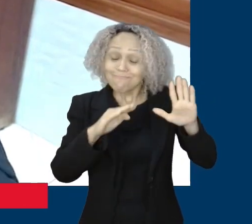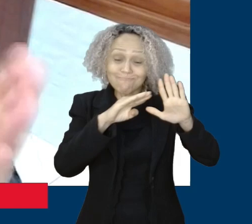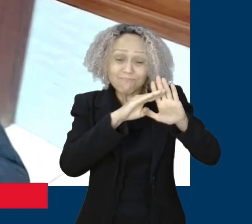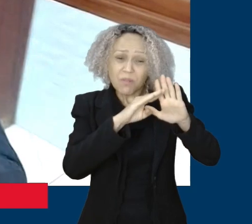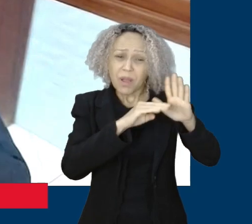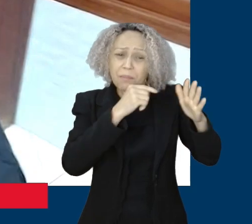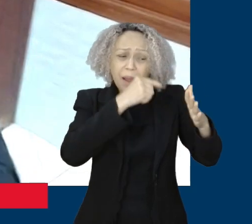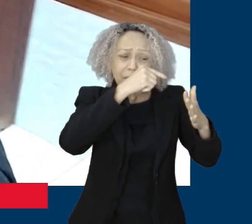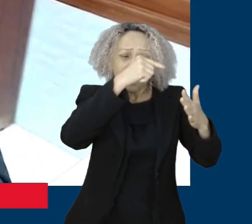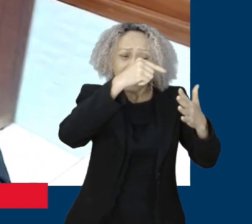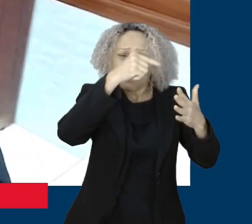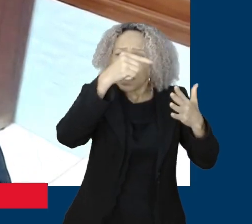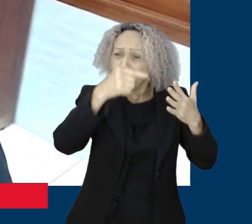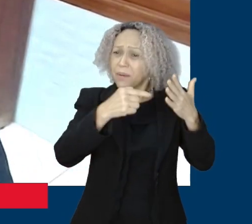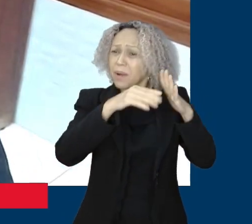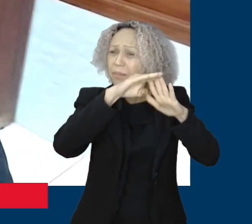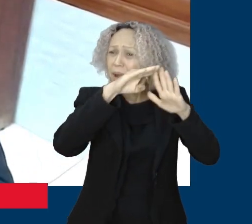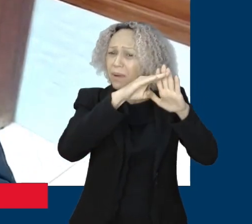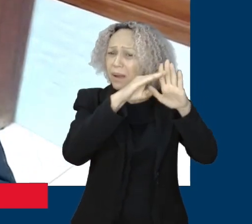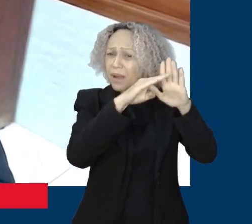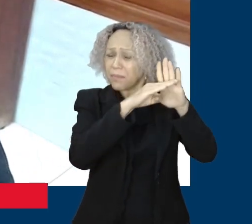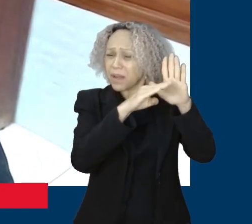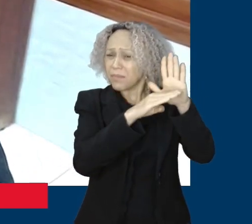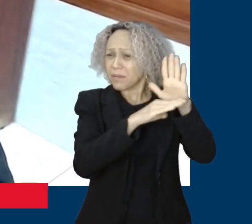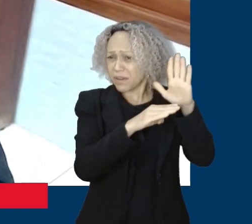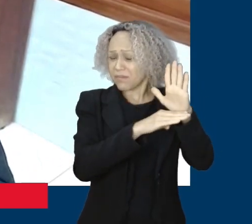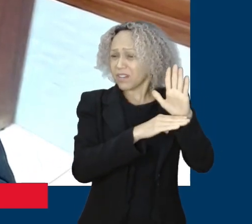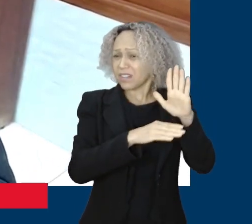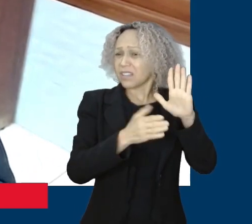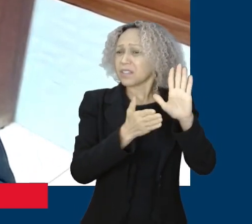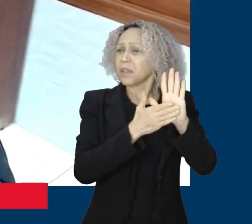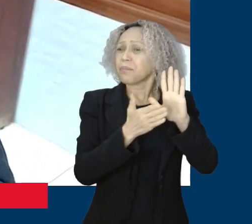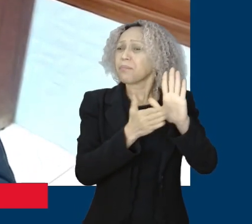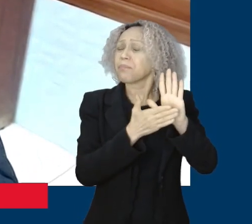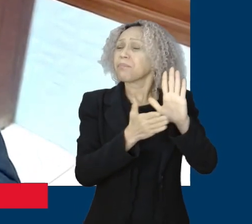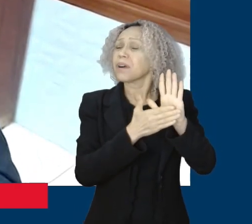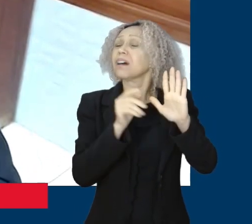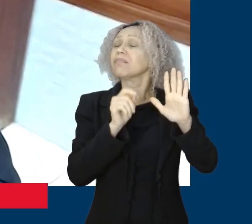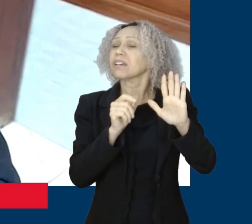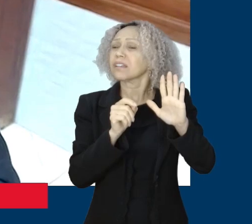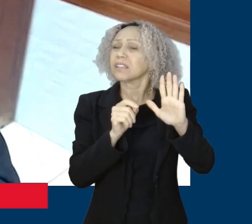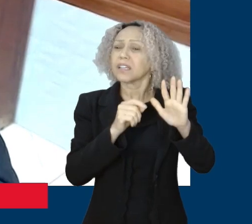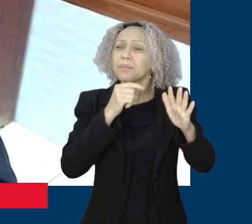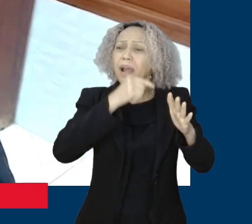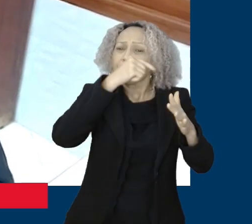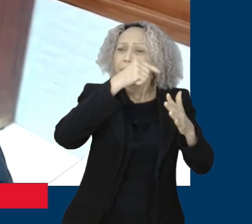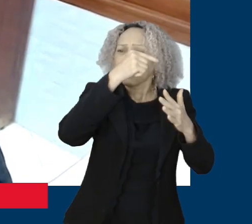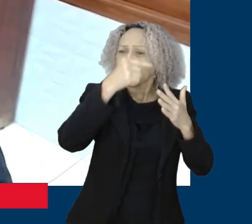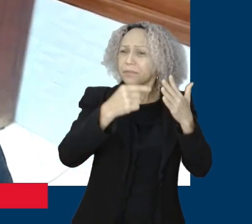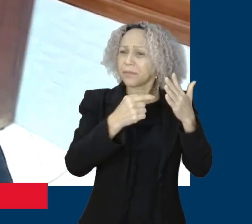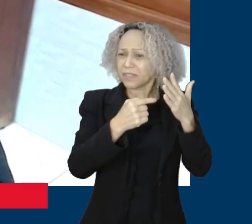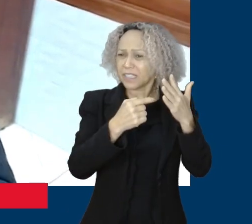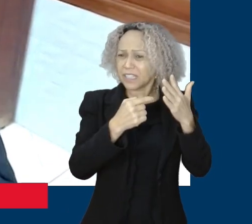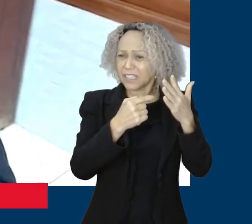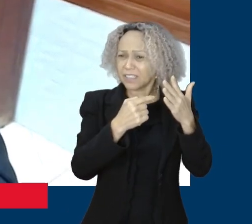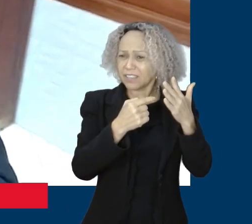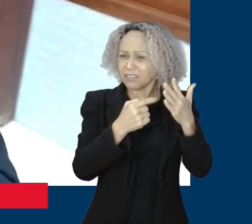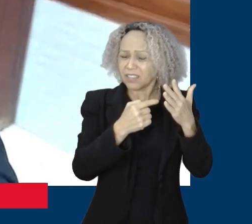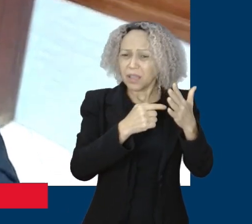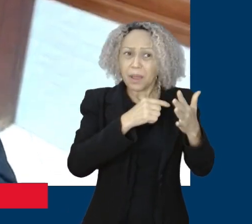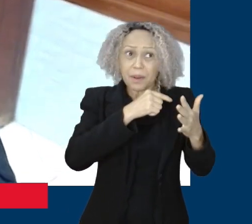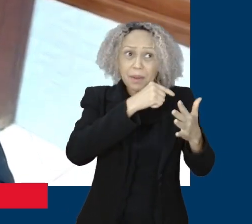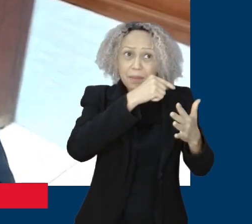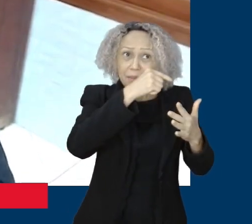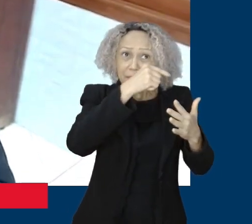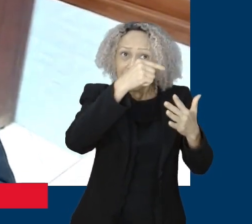tantas pautas que você vai poder explorar aqui, e eu responderei dentro do possível, porque são tantas que eu poderia ter dificuldade